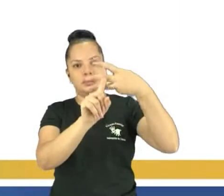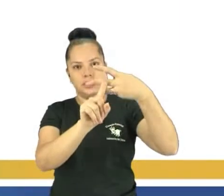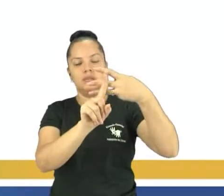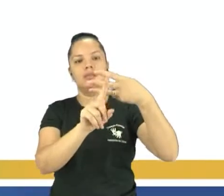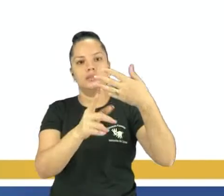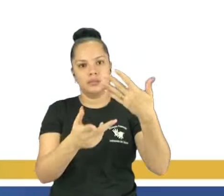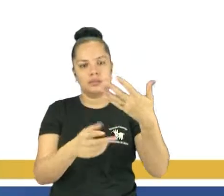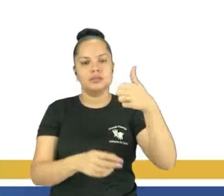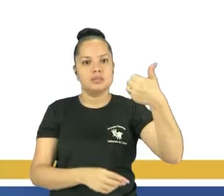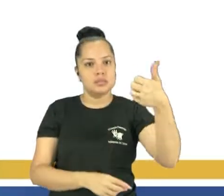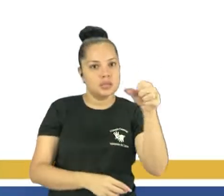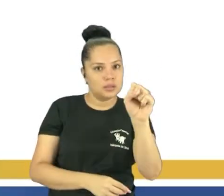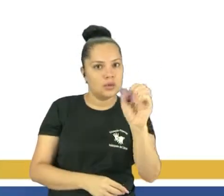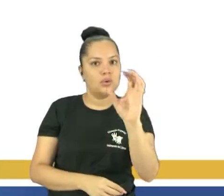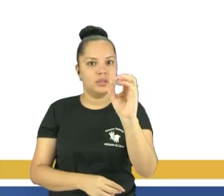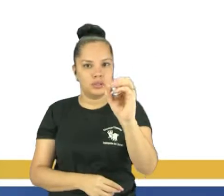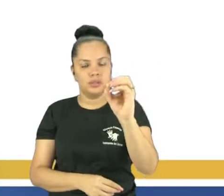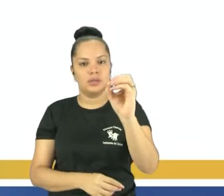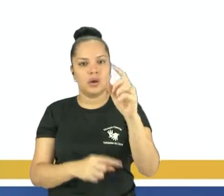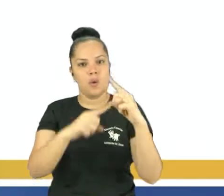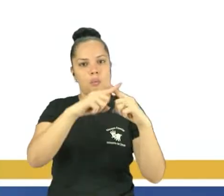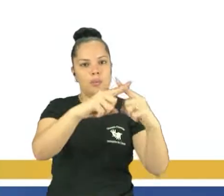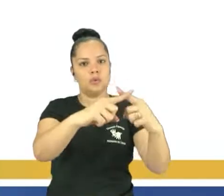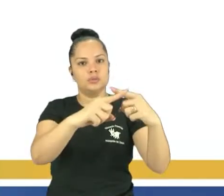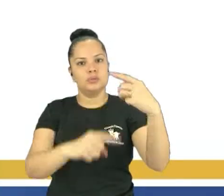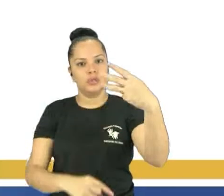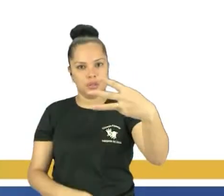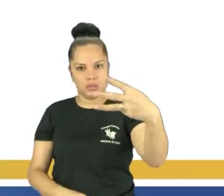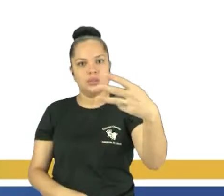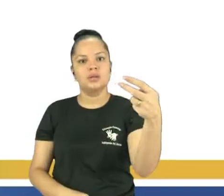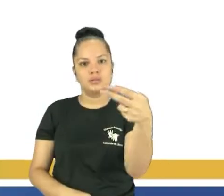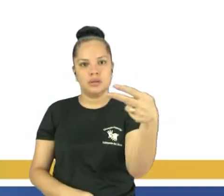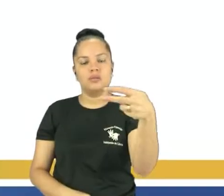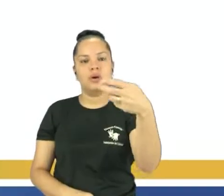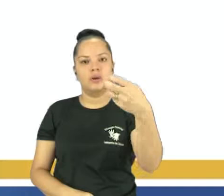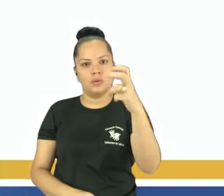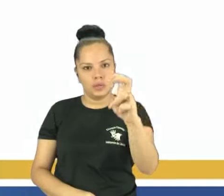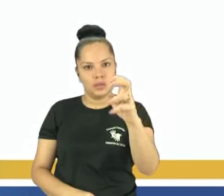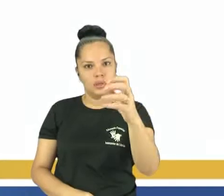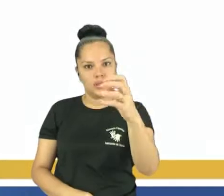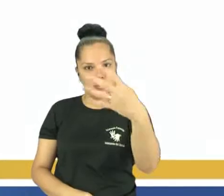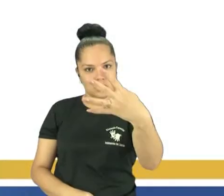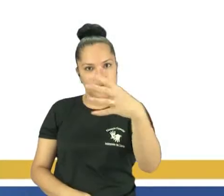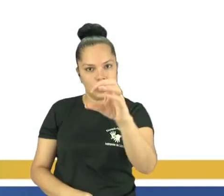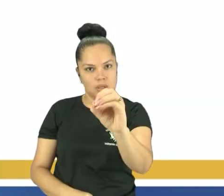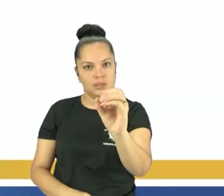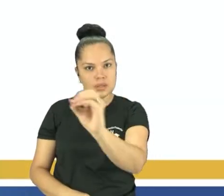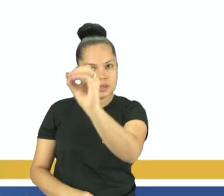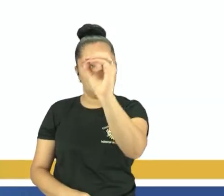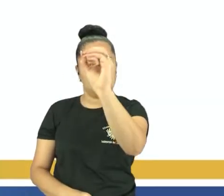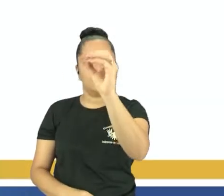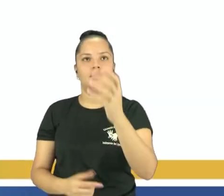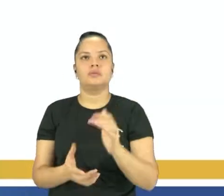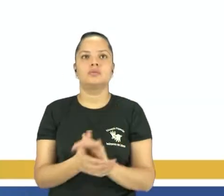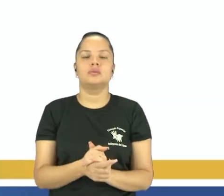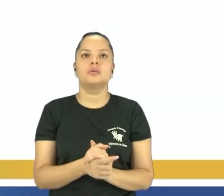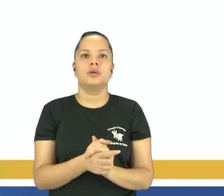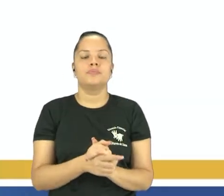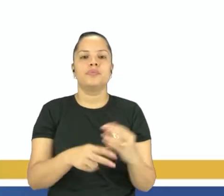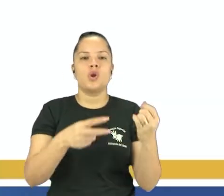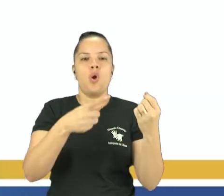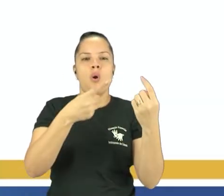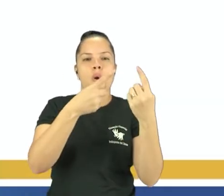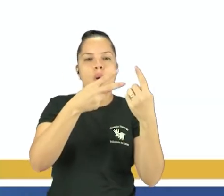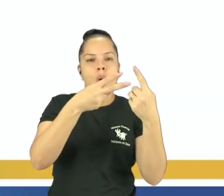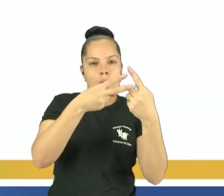ser igual a 180 graus vezes 3, ou seja, 540 graus. Em um polígono de 6